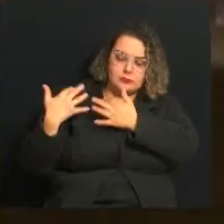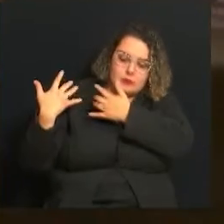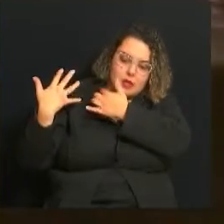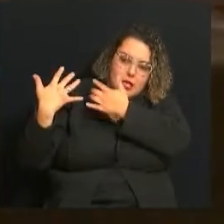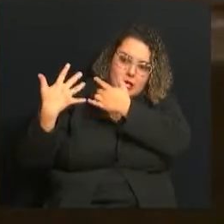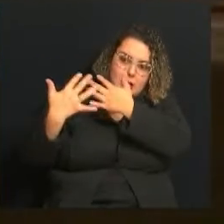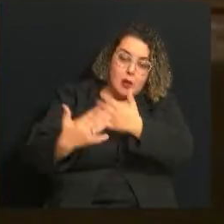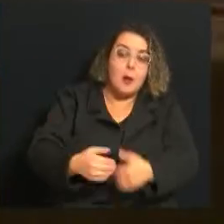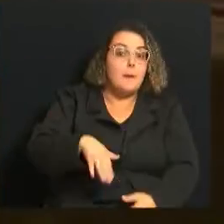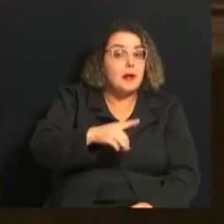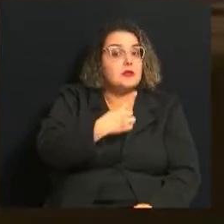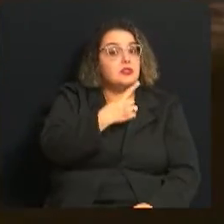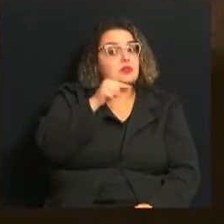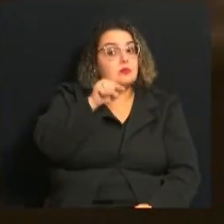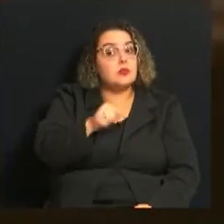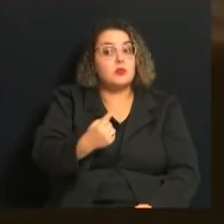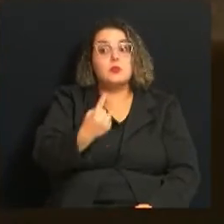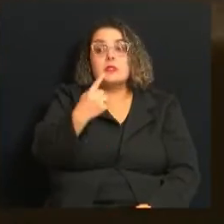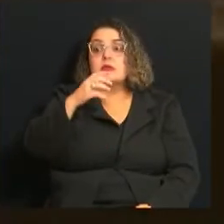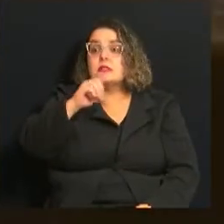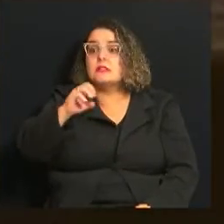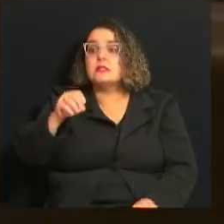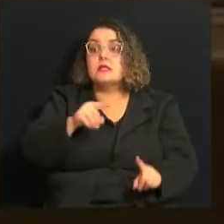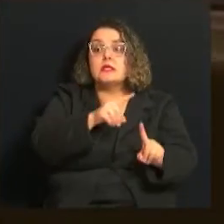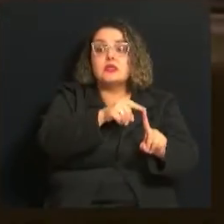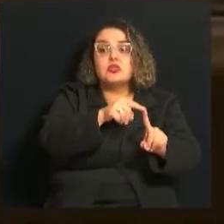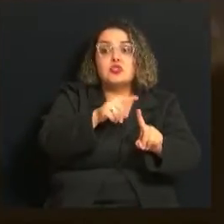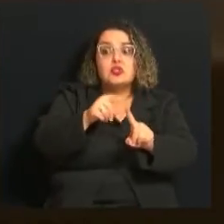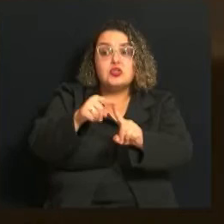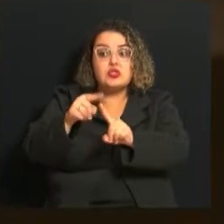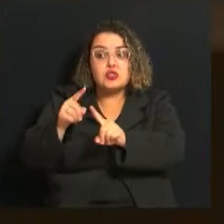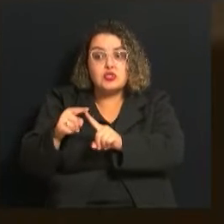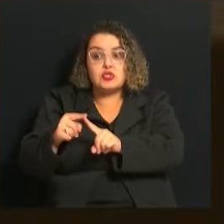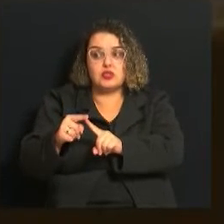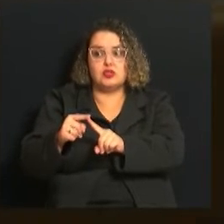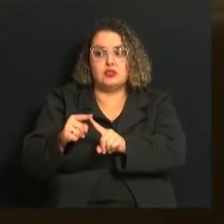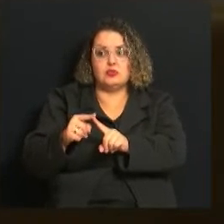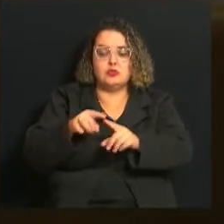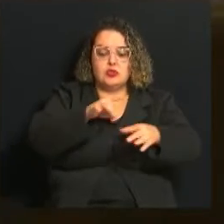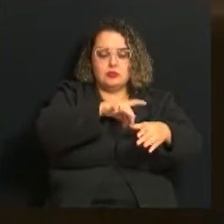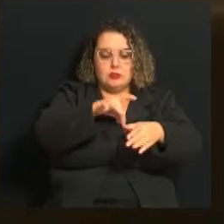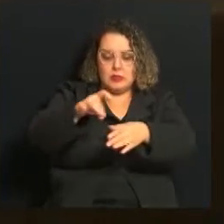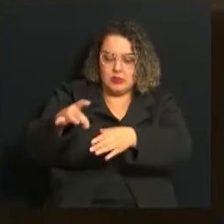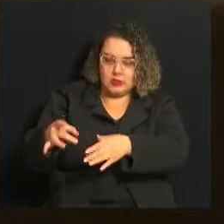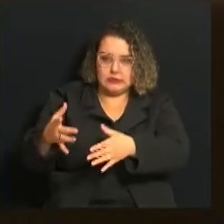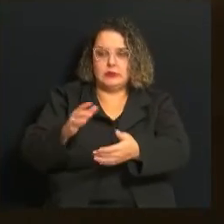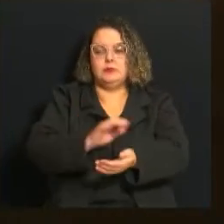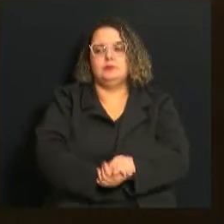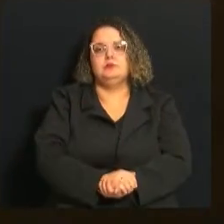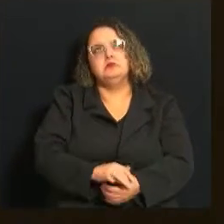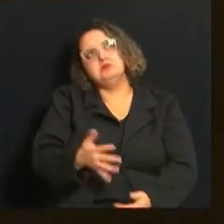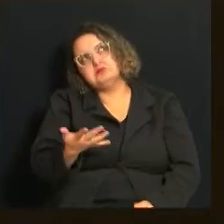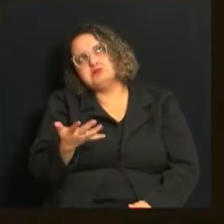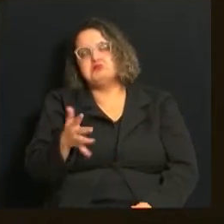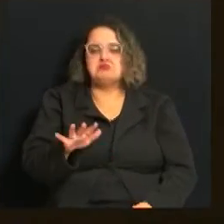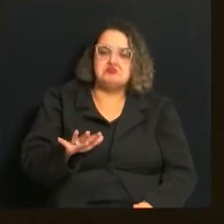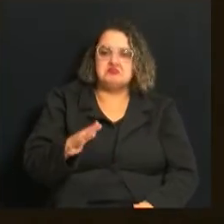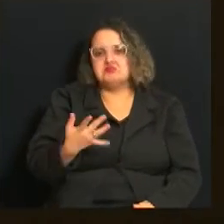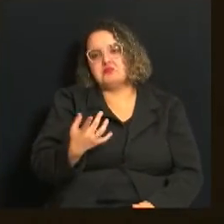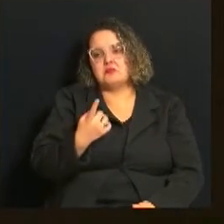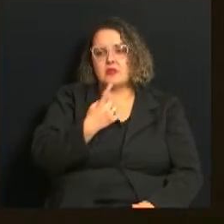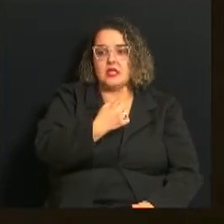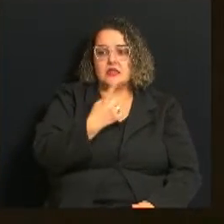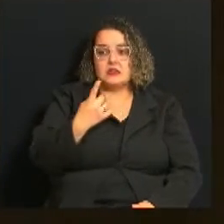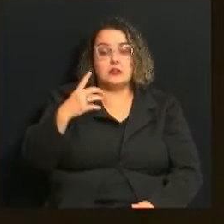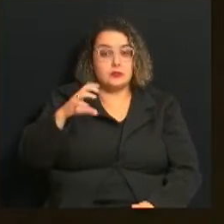de 1.100 tipos de espécies de planta, né? De mais ou menos 110